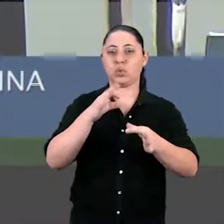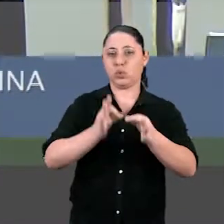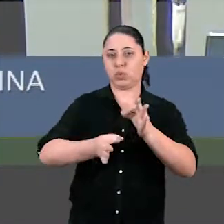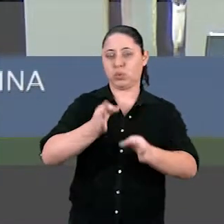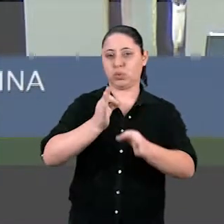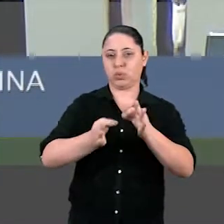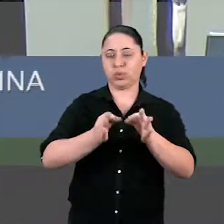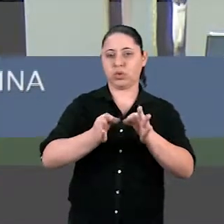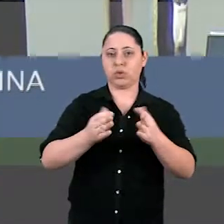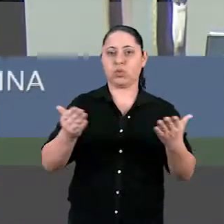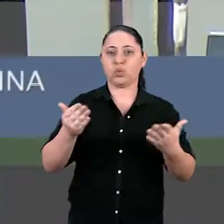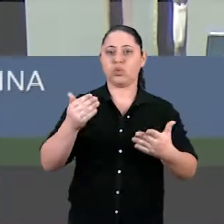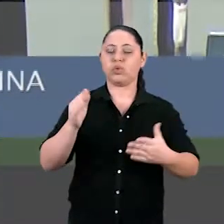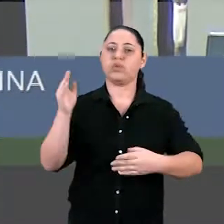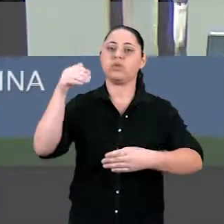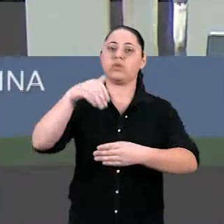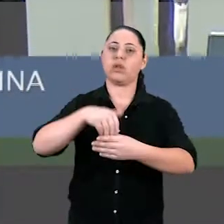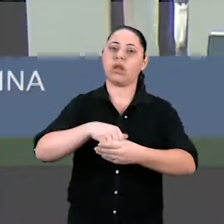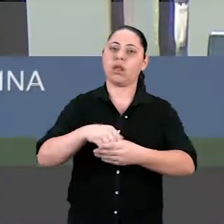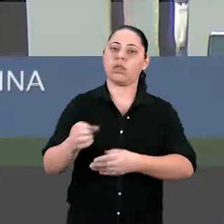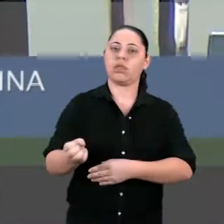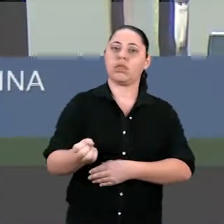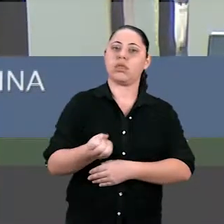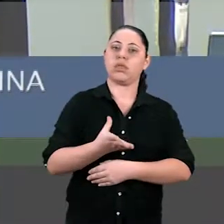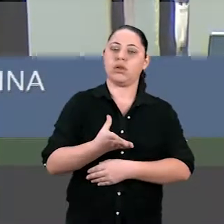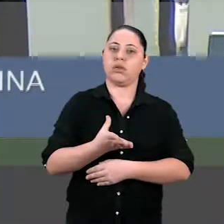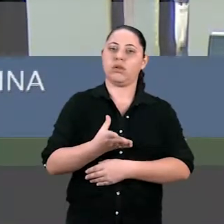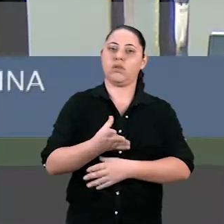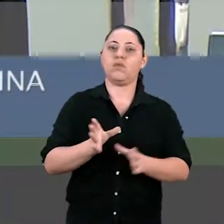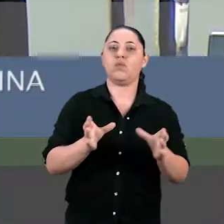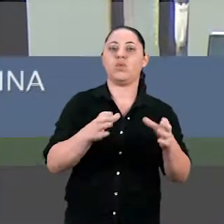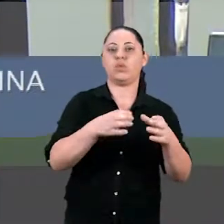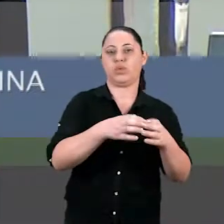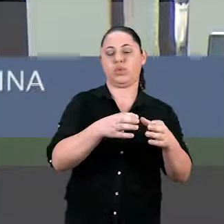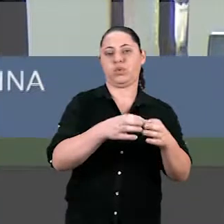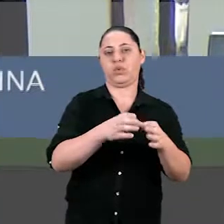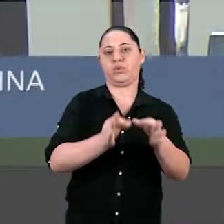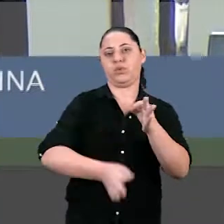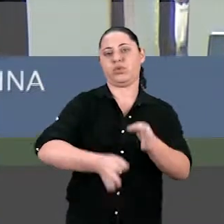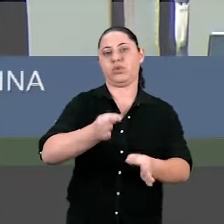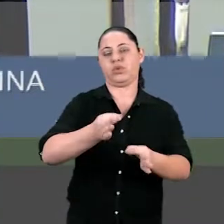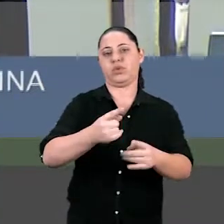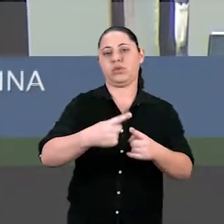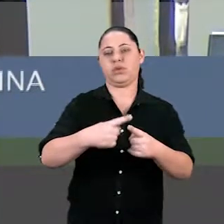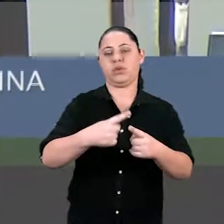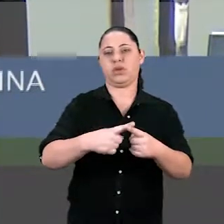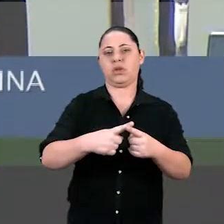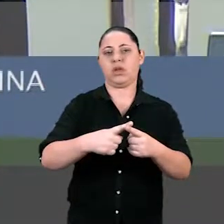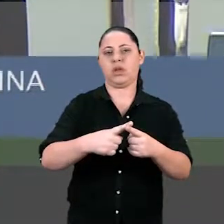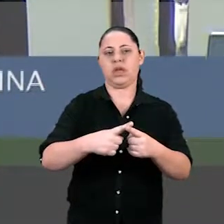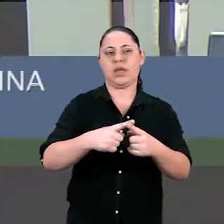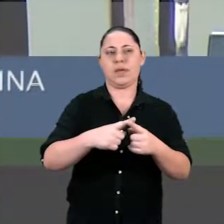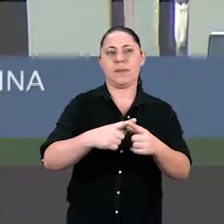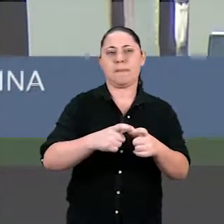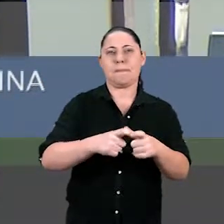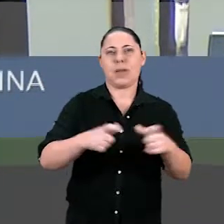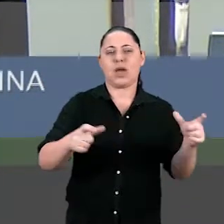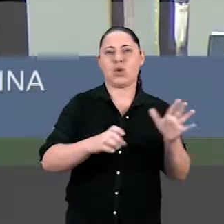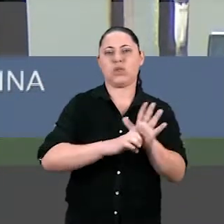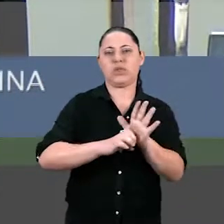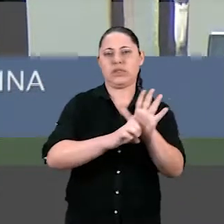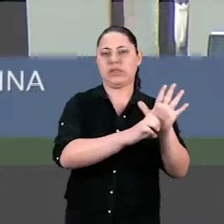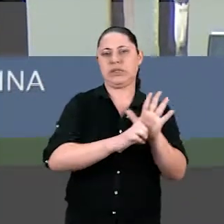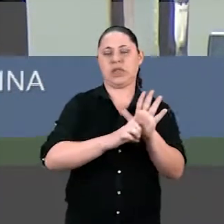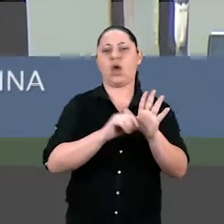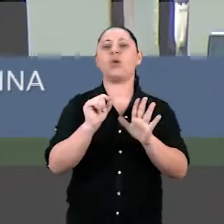direito eleitoral hoje, da nova geração. Isso já diz tudo, né? Como maior expressão, dito